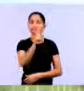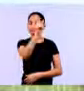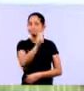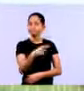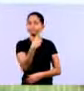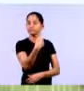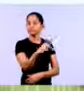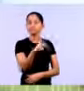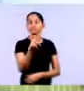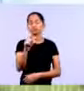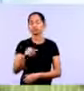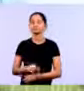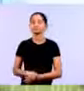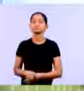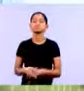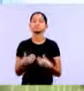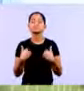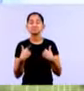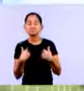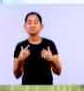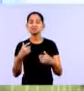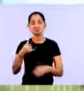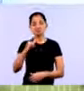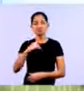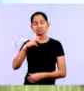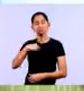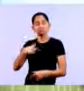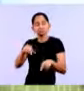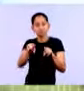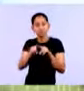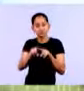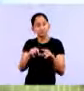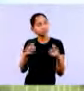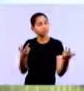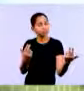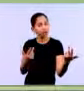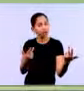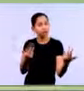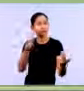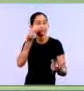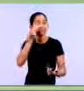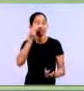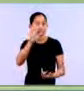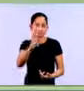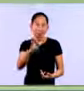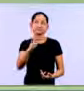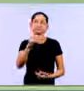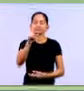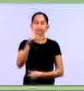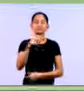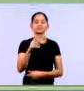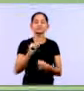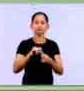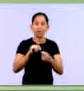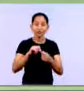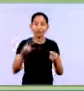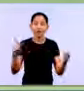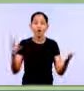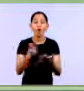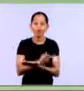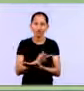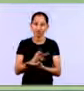previsão legal. E se eu adquirir o automóvel, o que acontece? Bom, esse é o fato gerador.